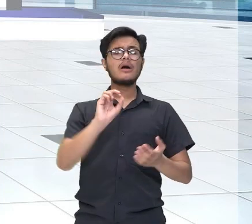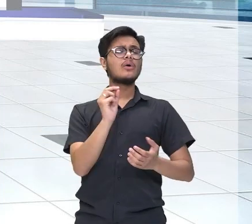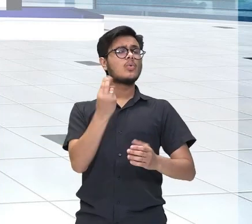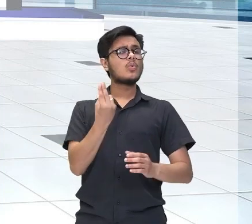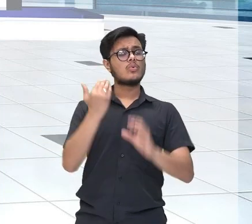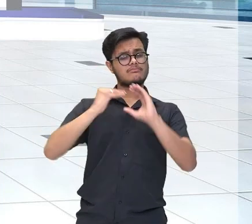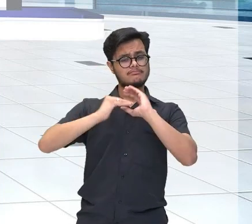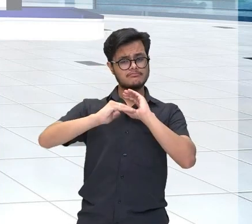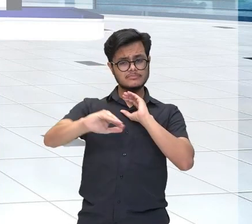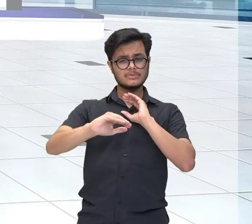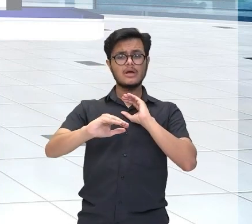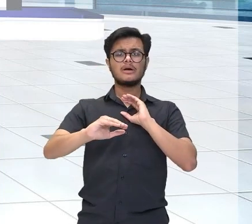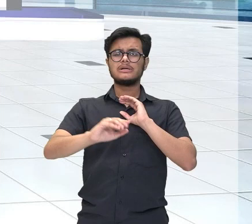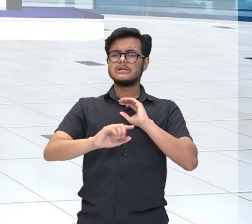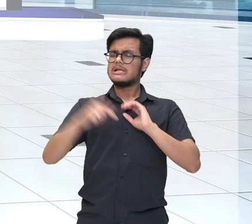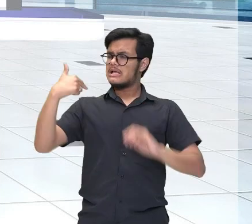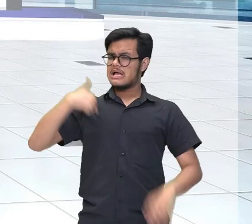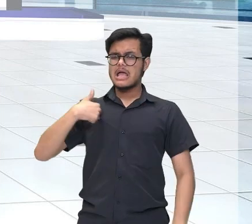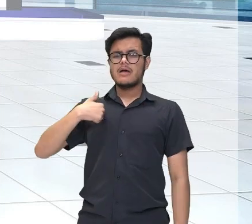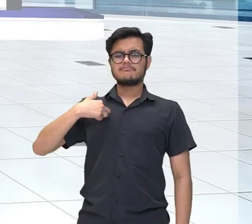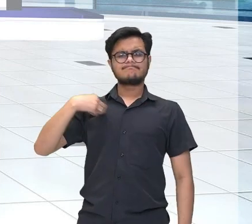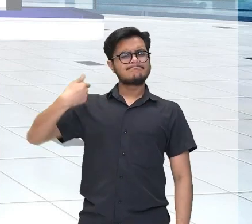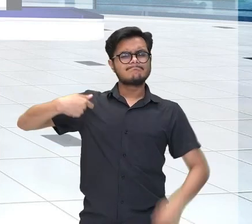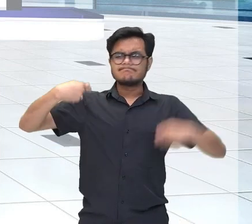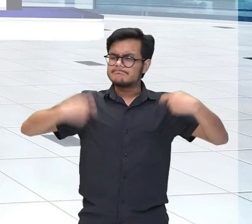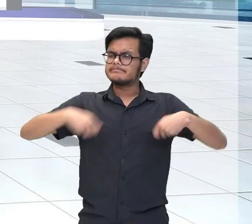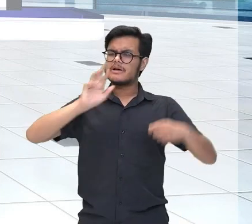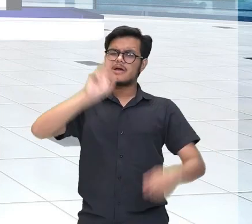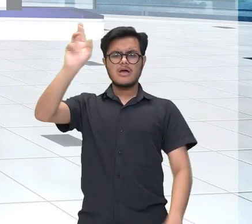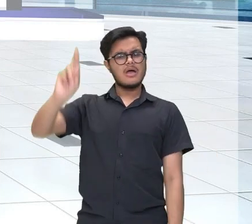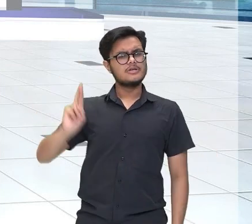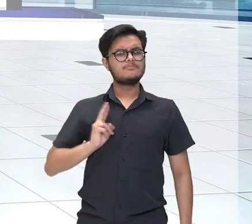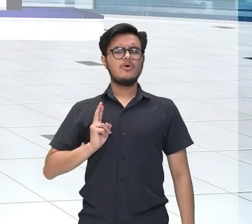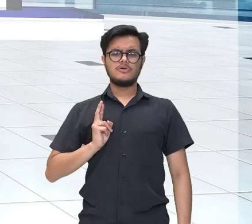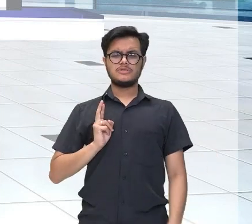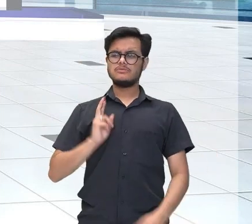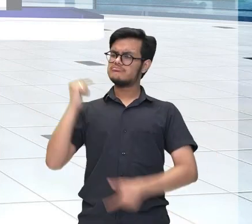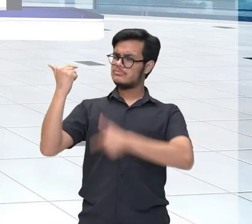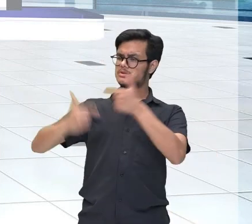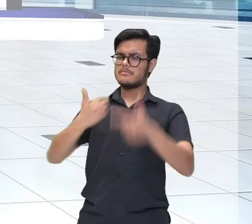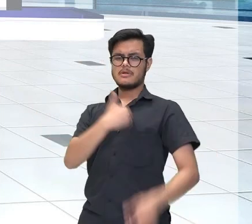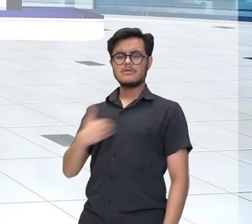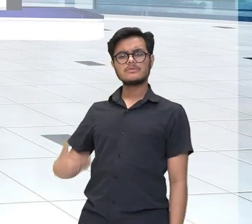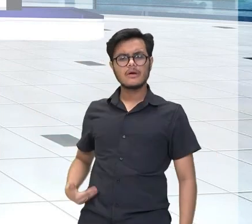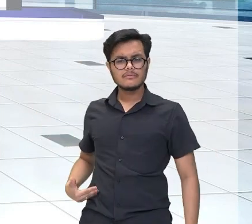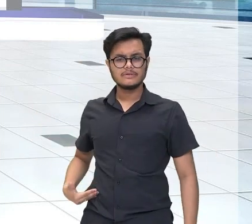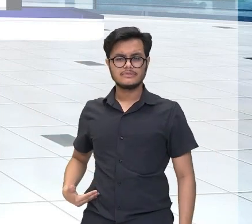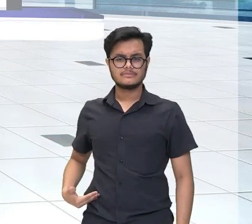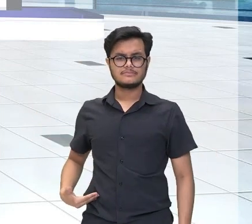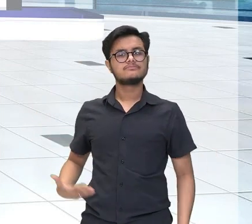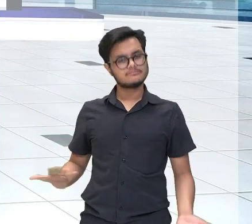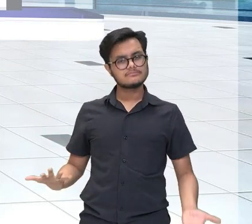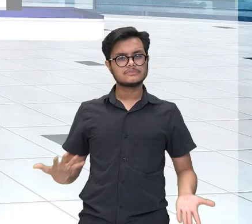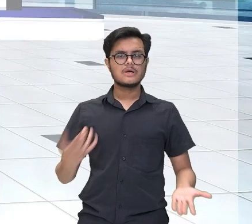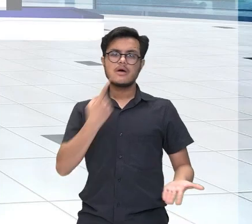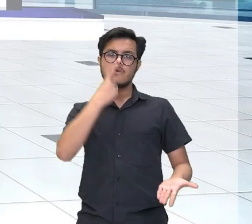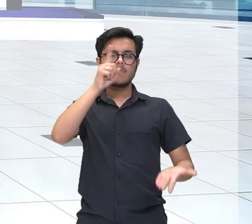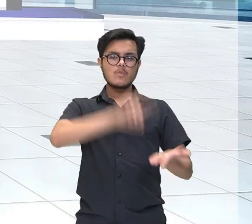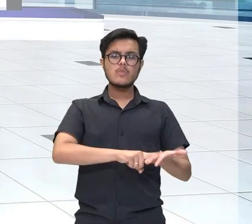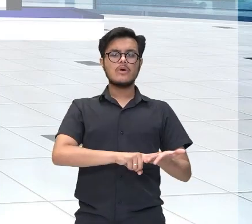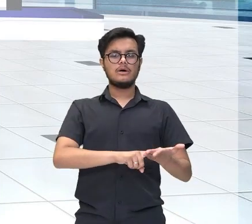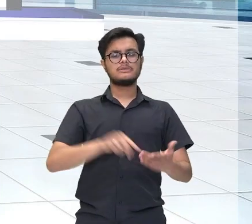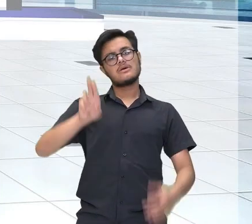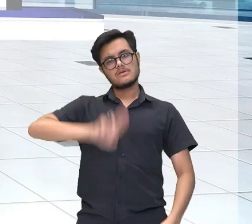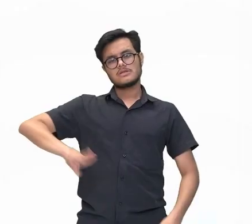tornam fontes de denúncias exigindo uma resposta dos prestadores de serviço, tá? Então, a carta de reclamação, ela aí vocês viram qual é a